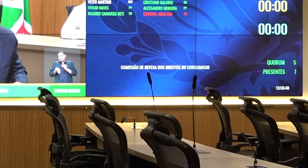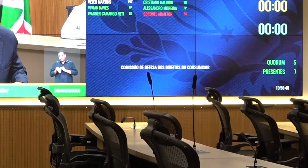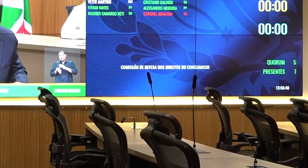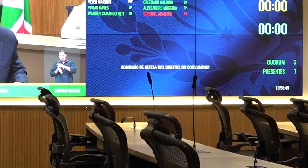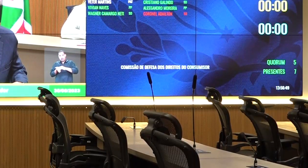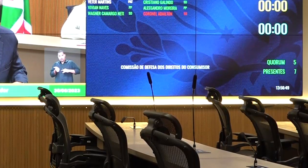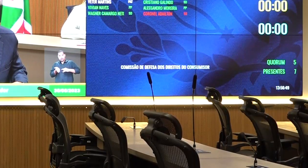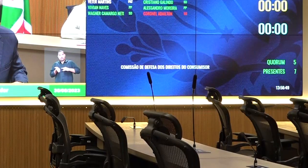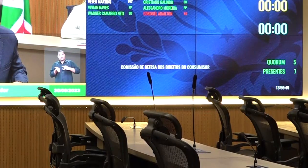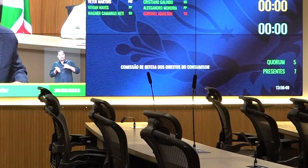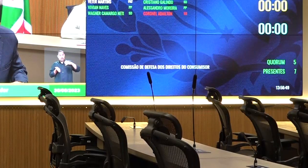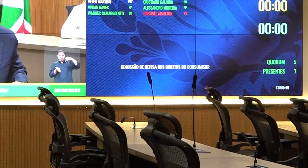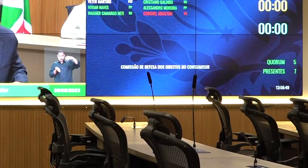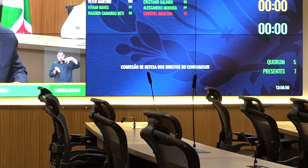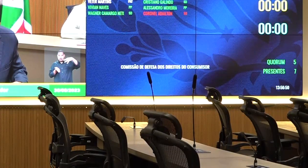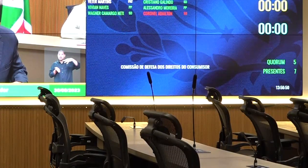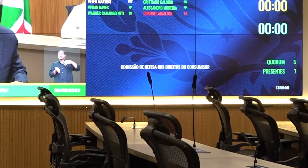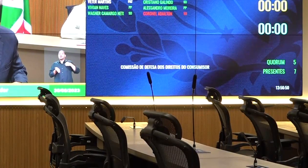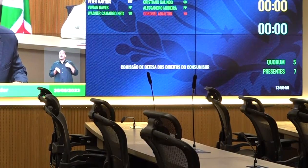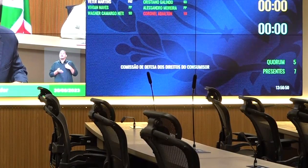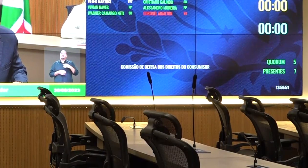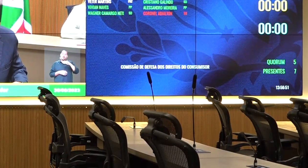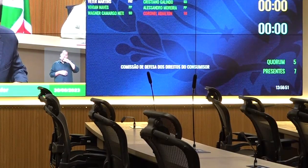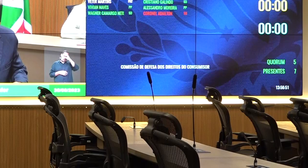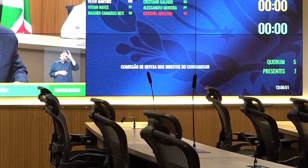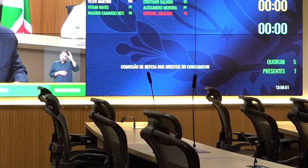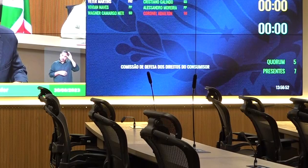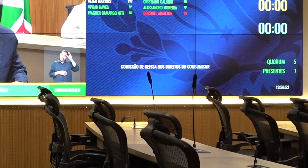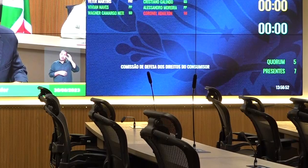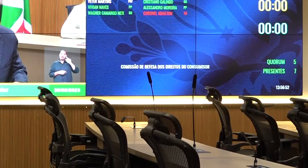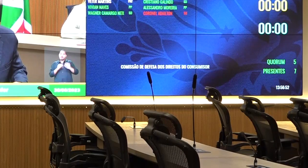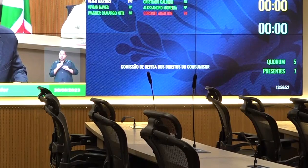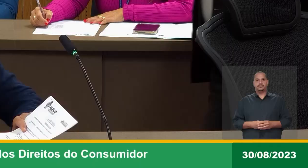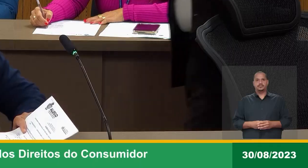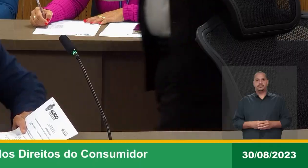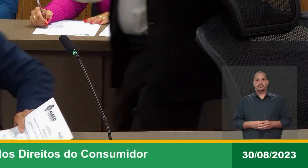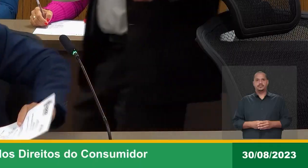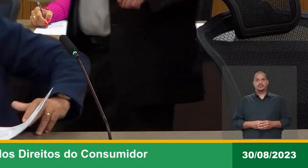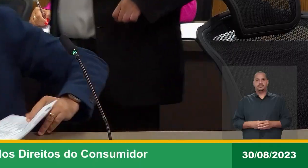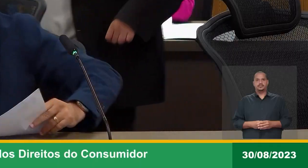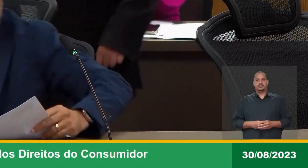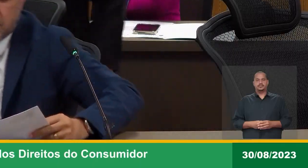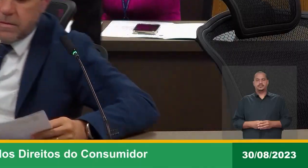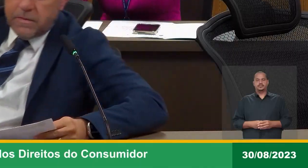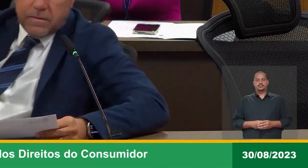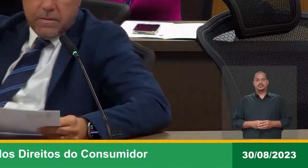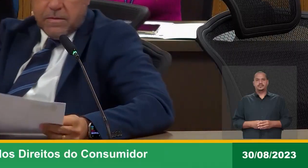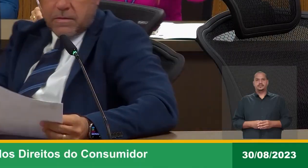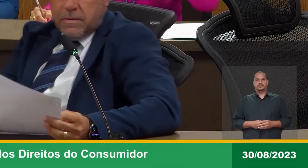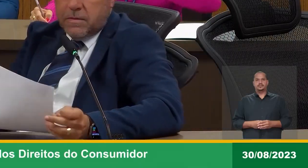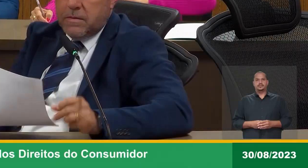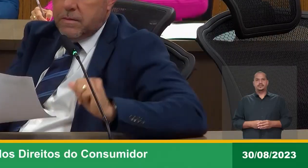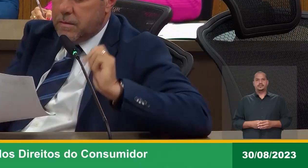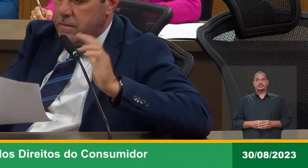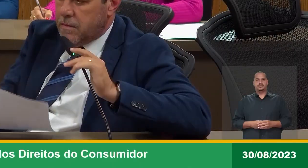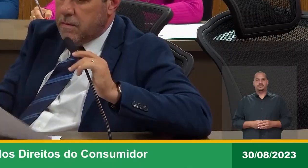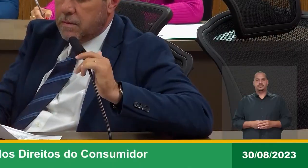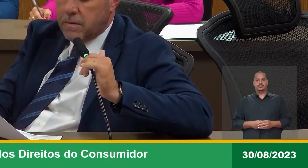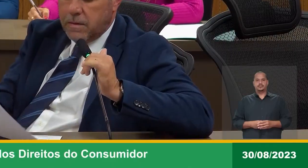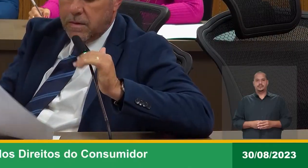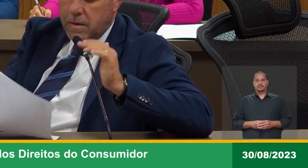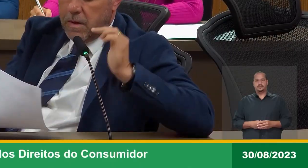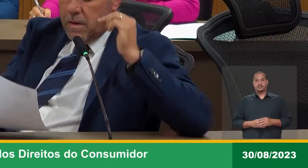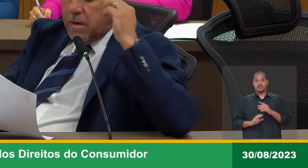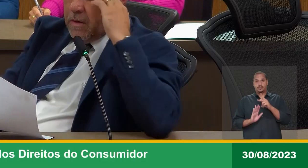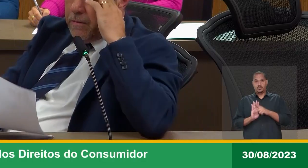de defesa dos direitos do consumidor nesta quarta-feira A reunião foi presidida pelo Deputado werder Martins